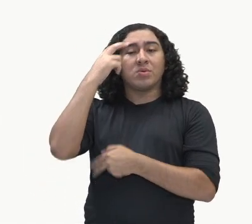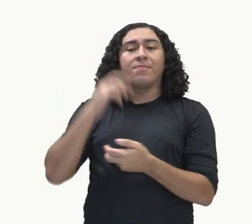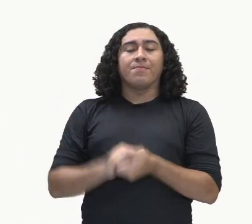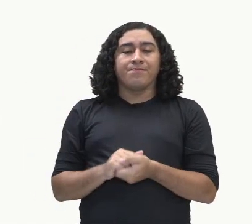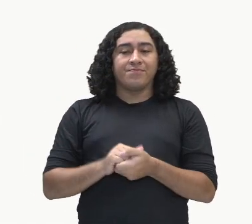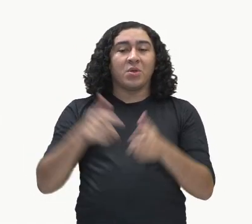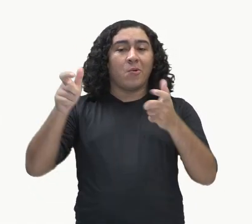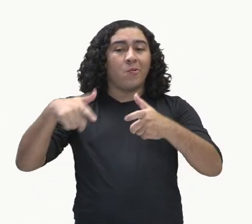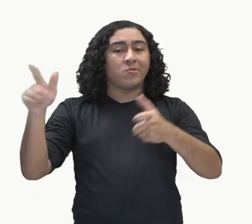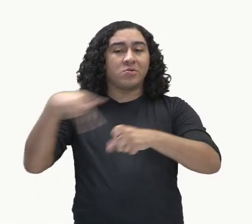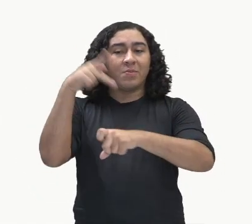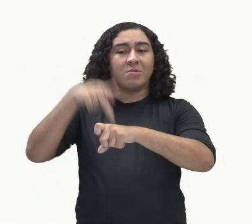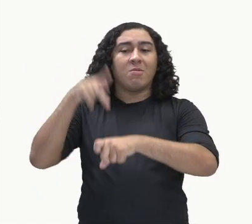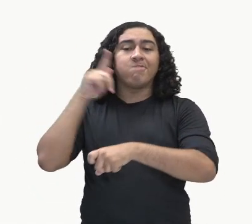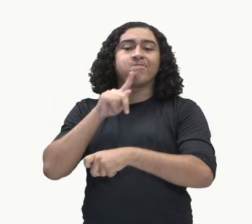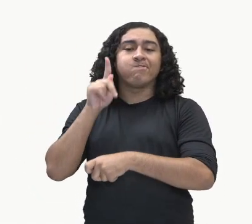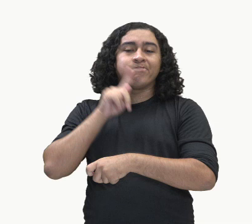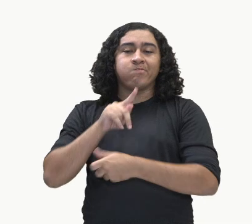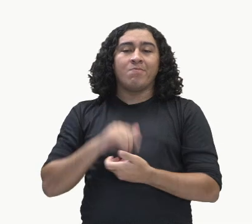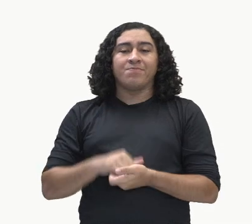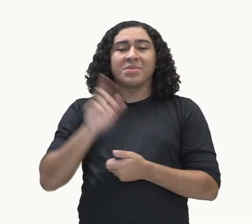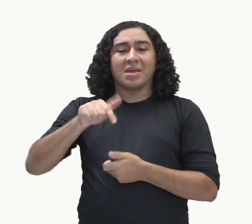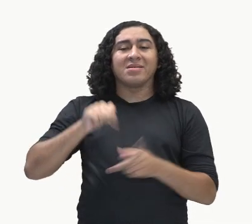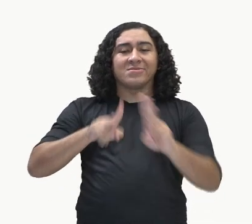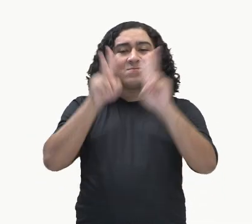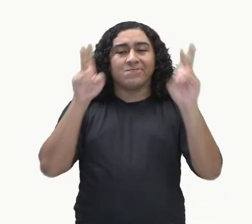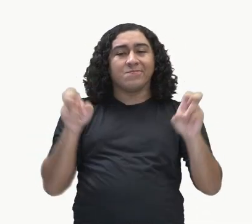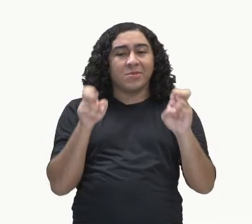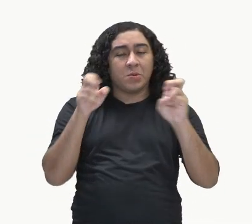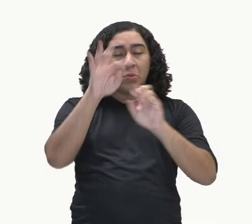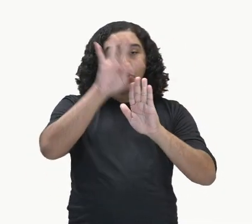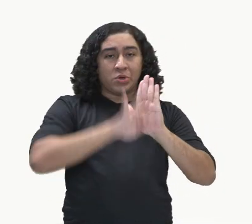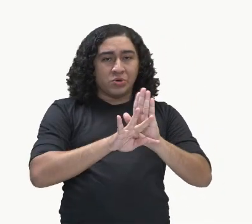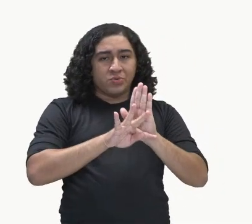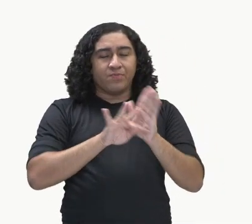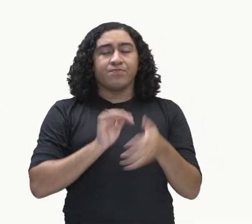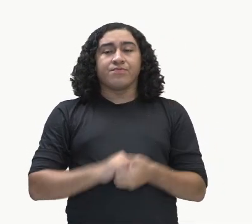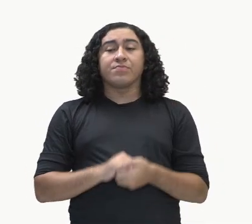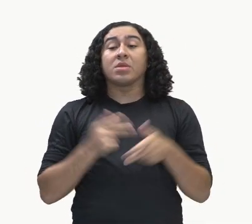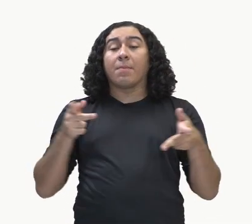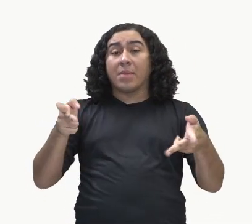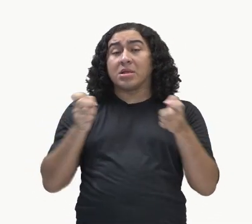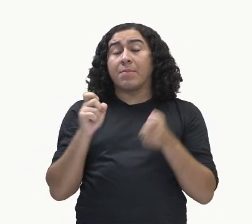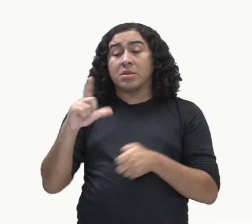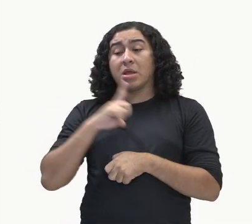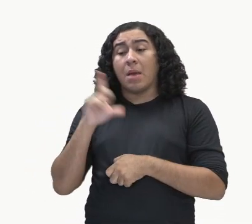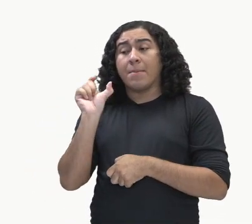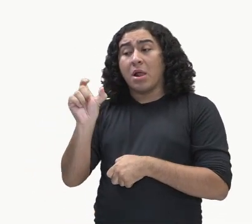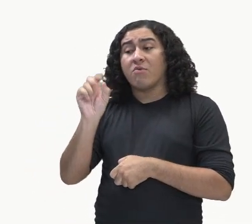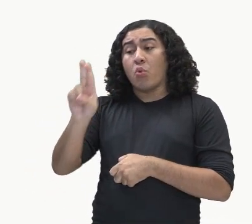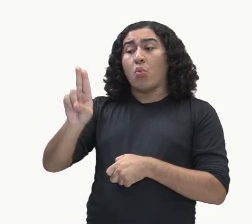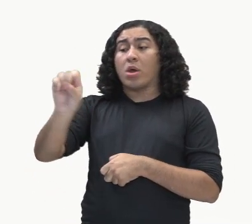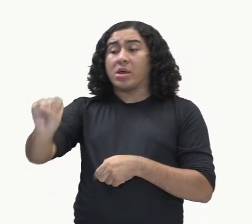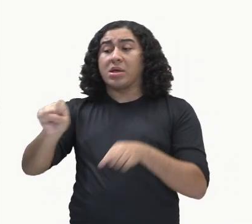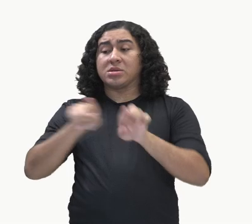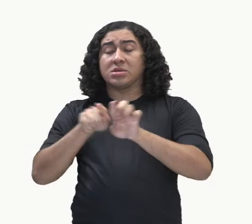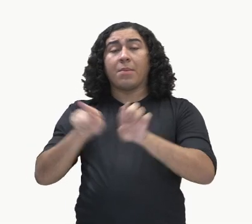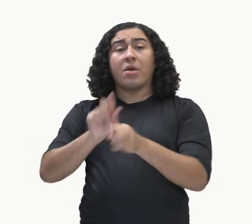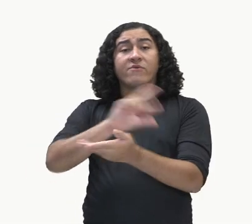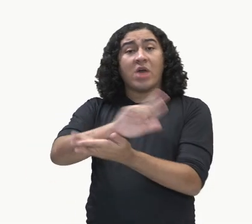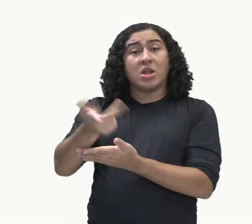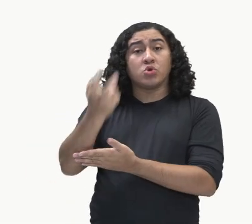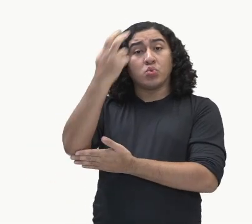Estados Unidos. É disso que ele vai falar. Então, você vai observar que essa palavra Estados Unidos, multiculturalismo,